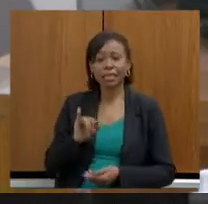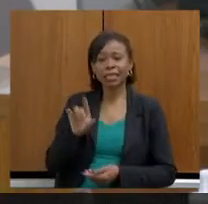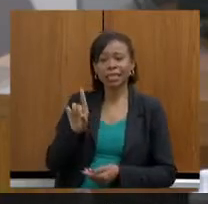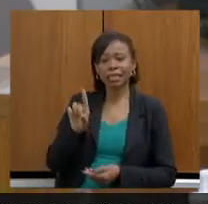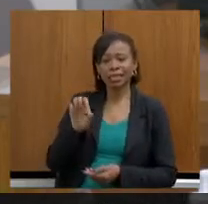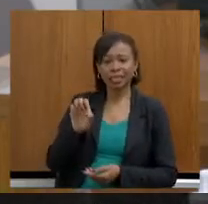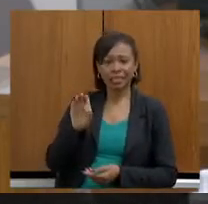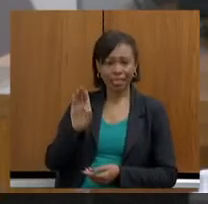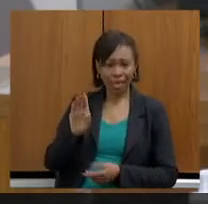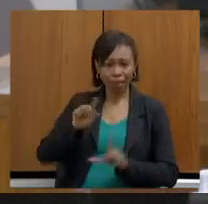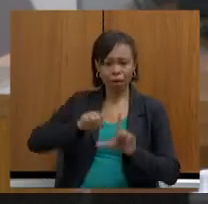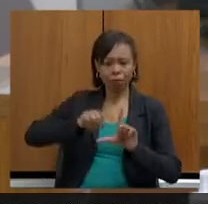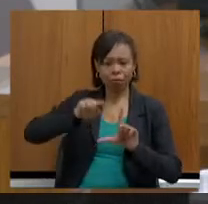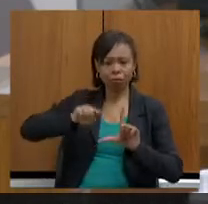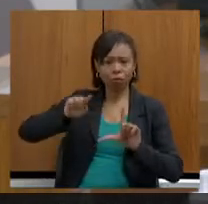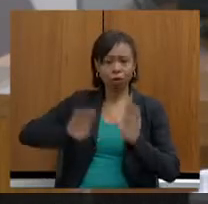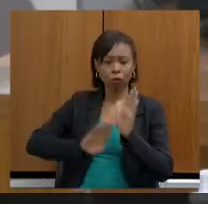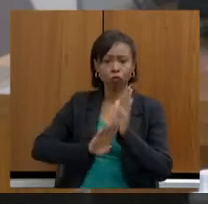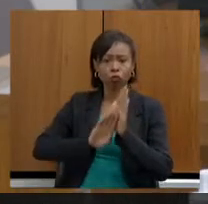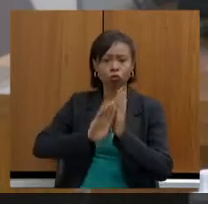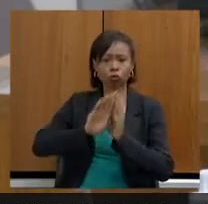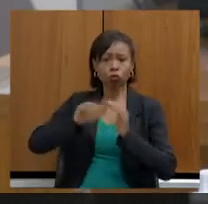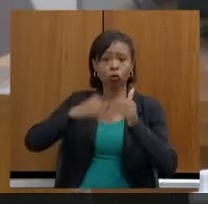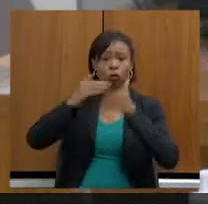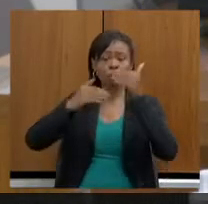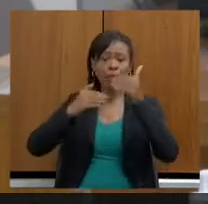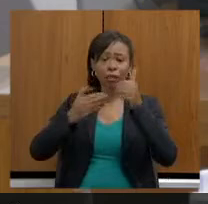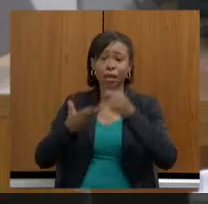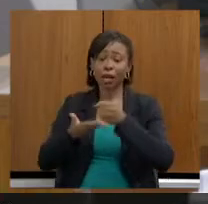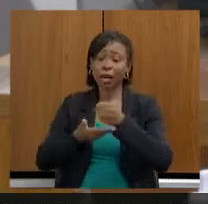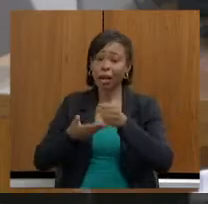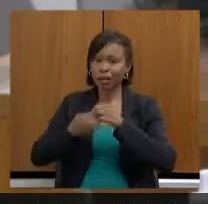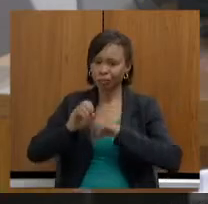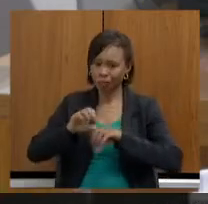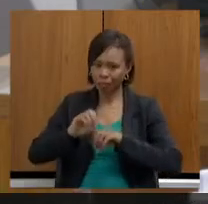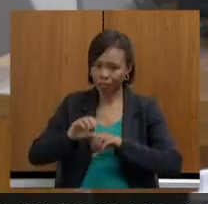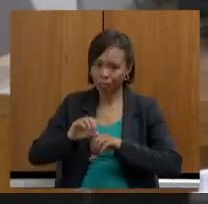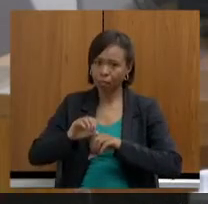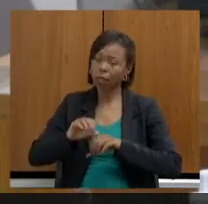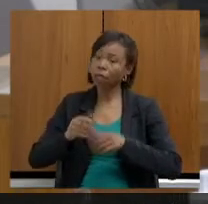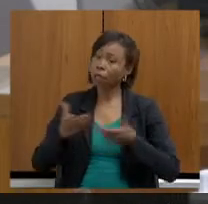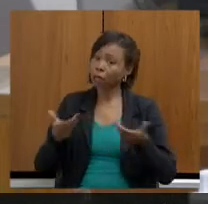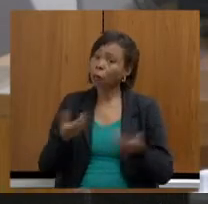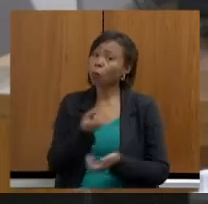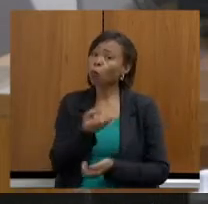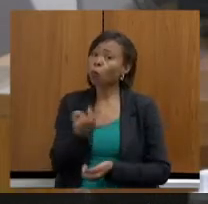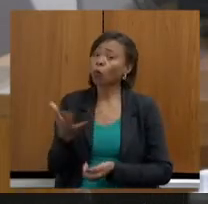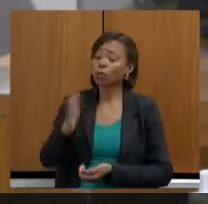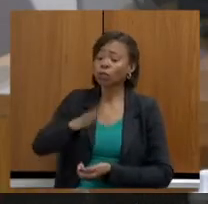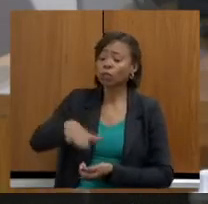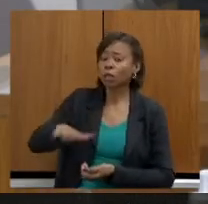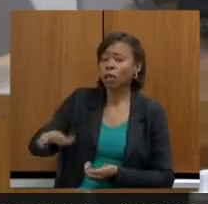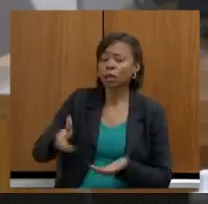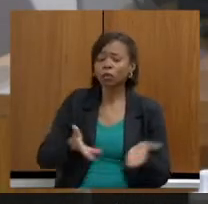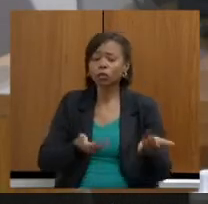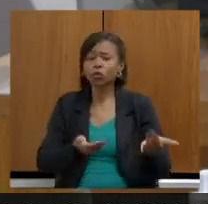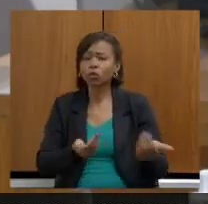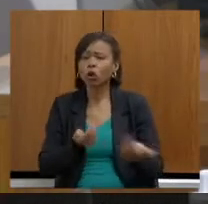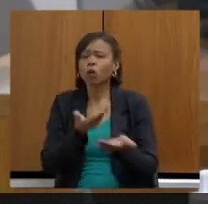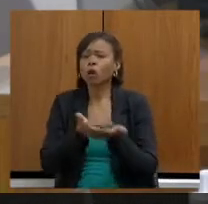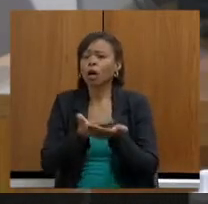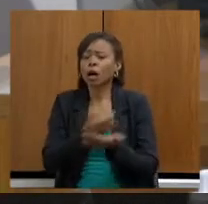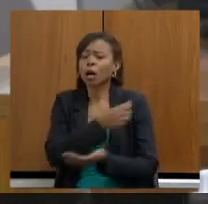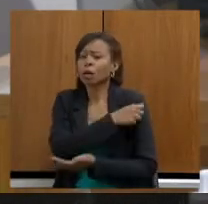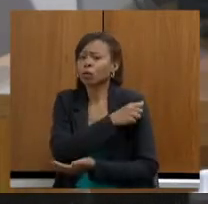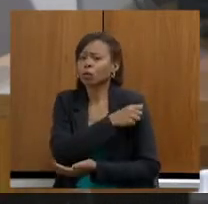indicador de Desenvolvimento da Educação Básica eu tô falando de quanto as nossas crianças quanto os nossos jovens quanto os nossos Estudantes